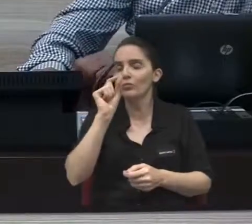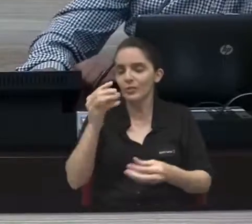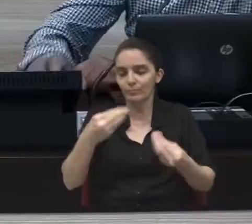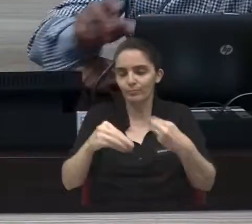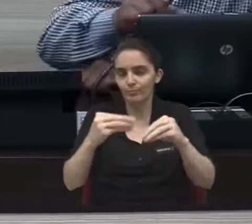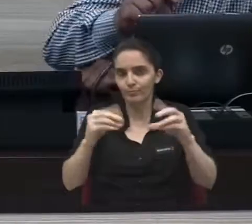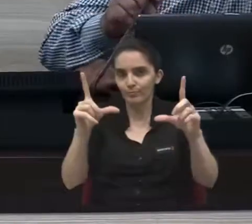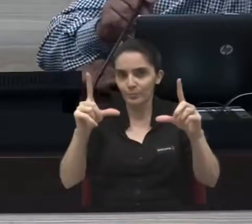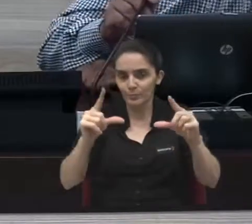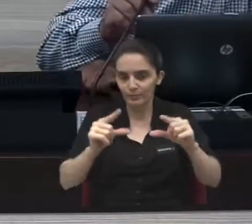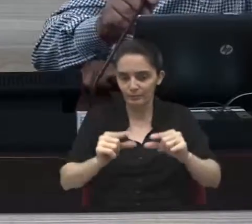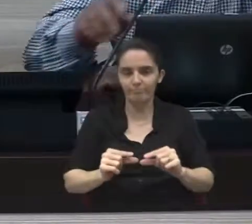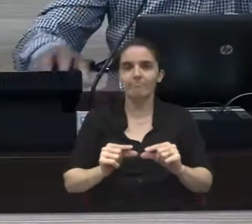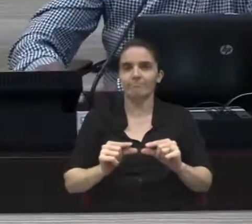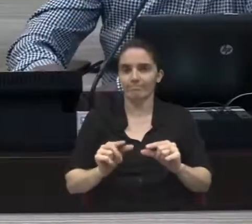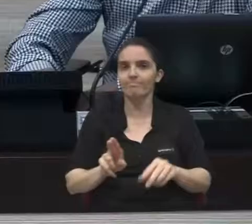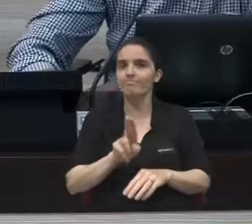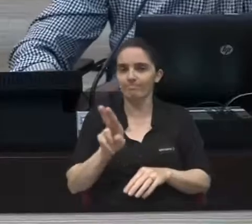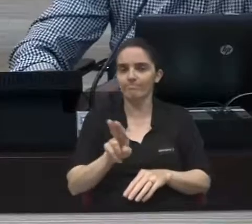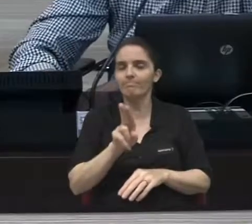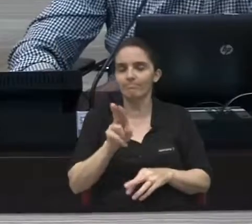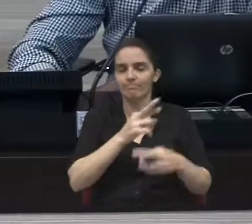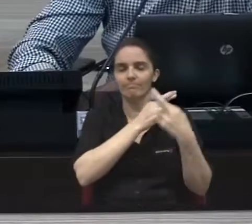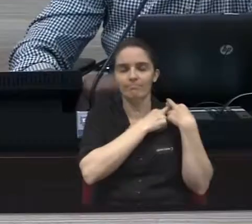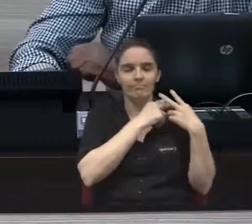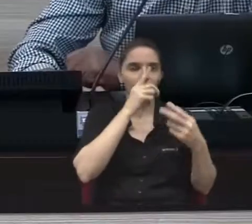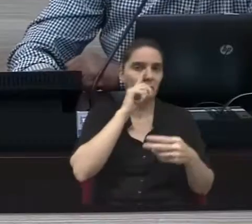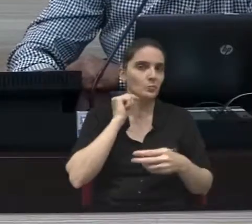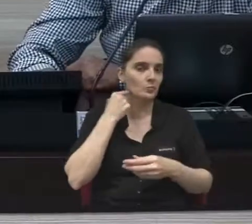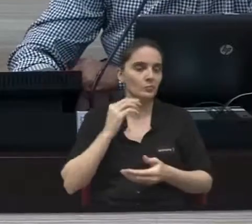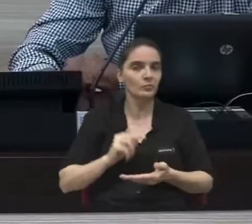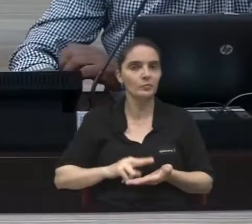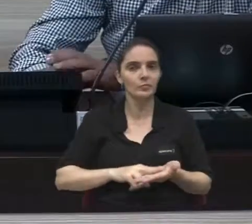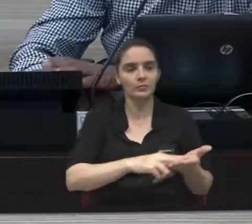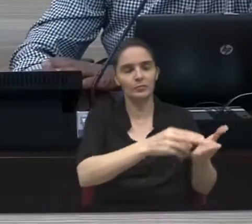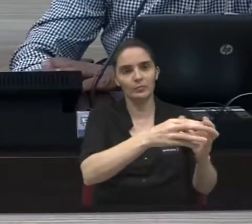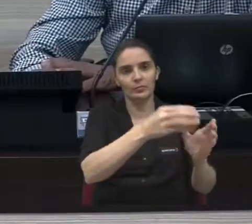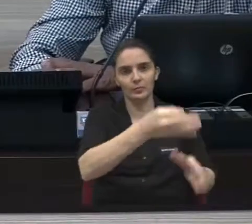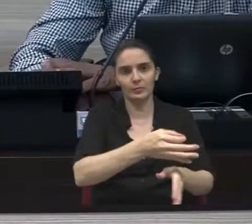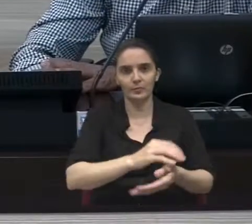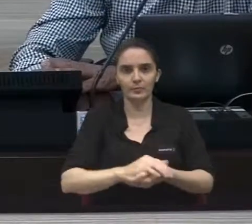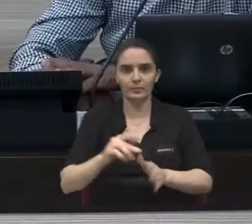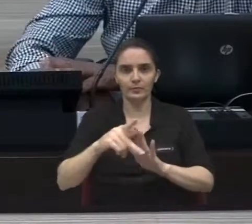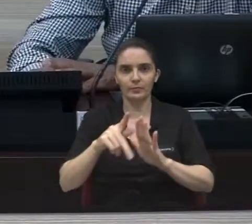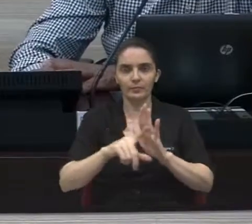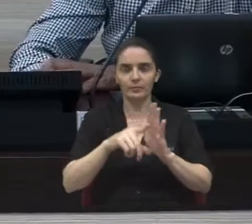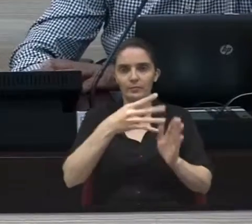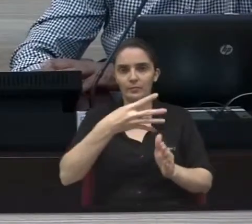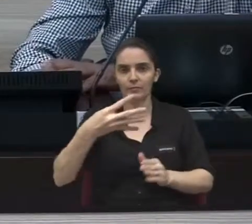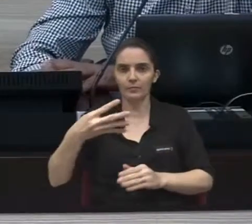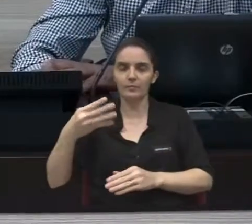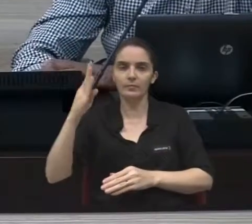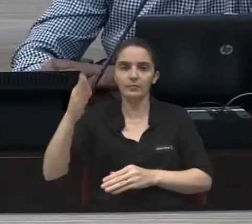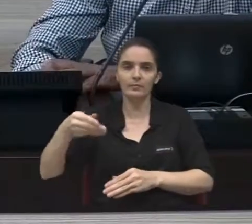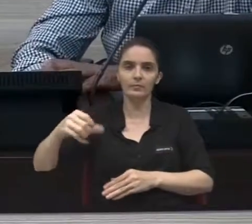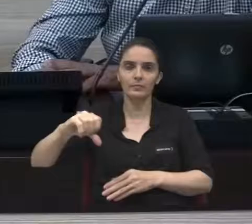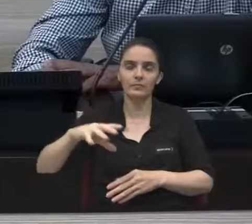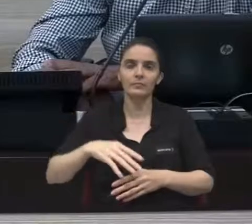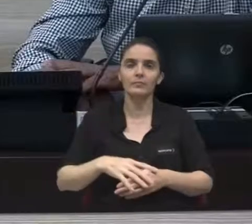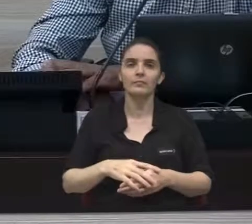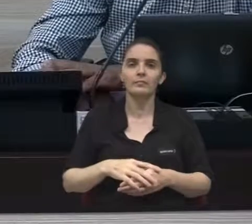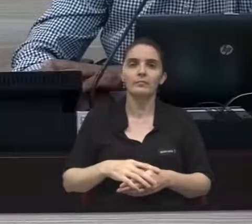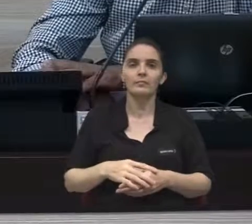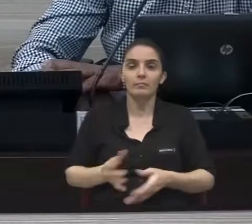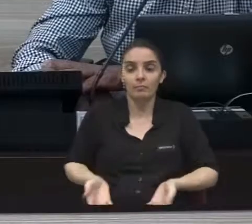Autoria, vereador Newton Santos. As comissões. Projeto de Lei 144/2019 dispõe sobre o estímulo ao